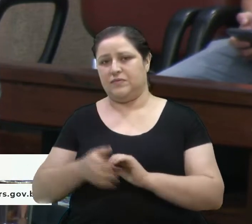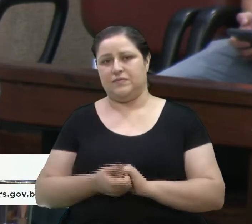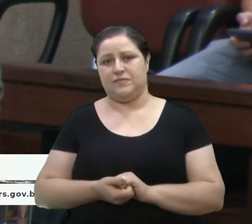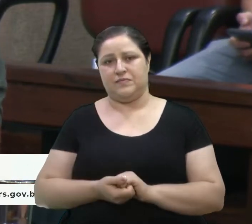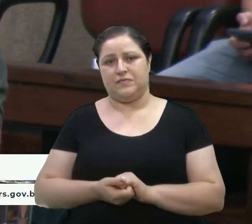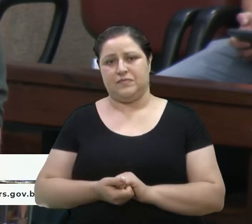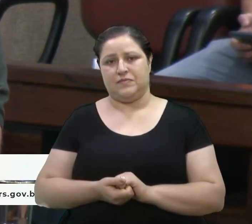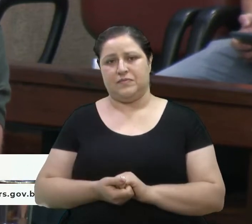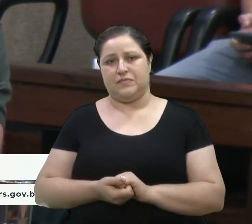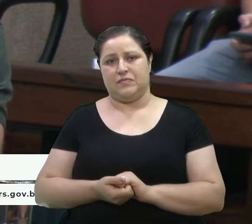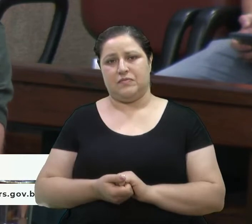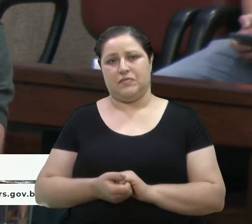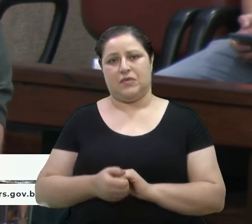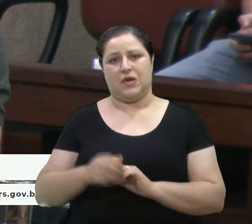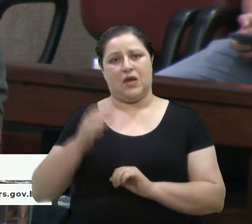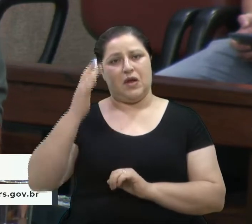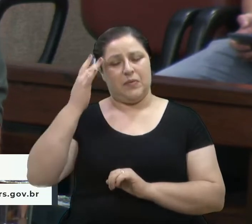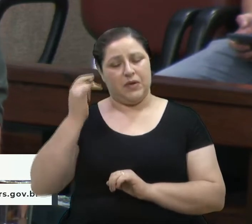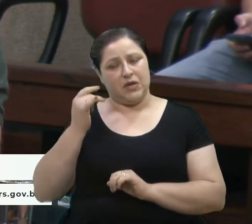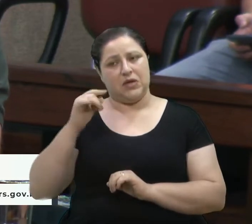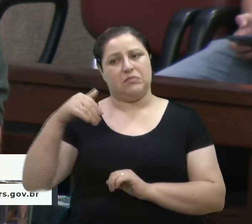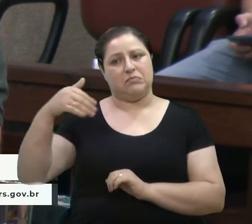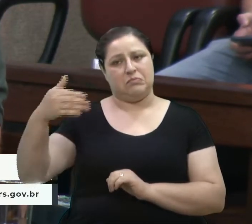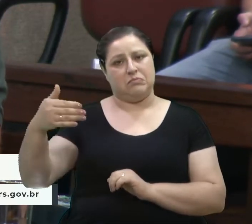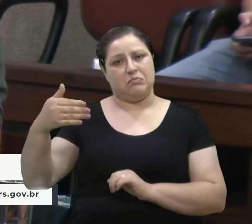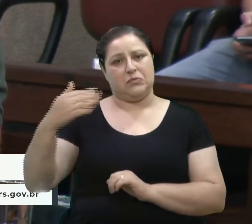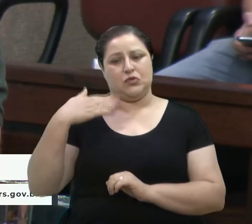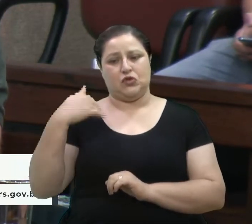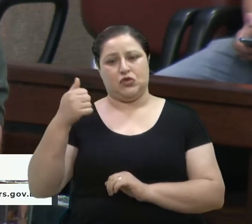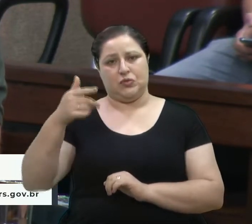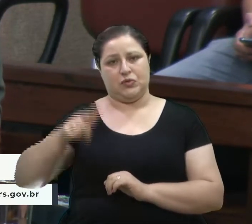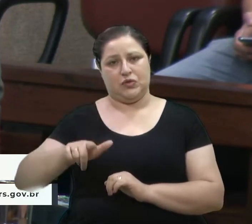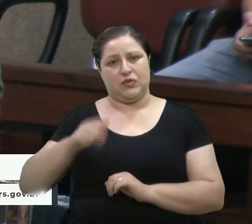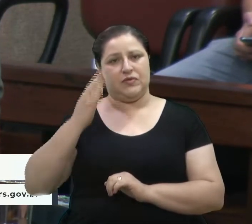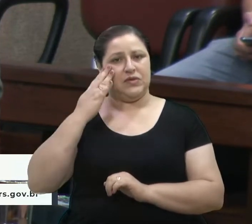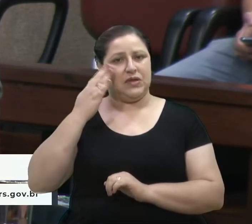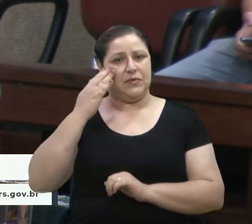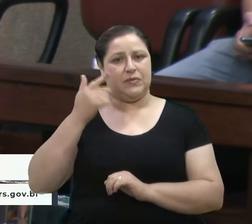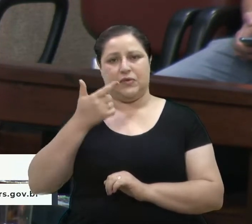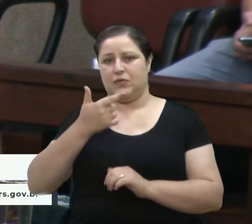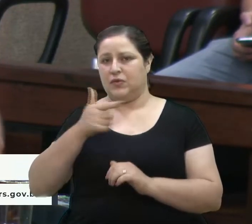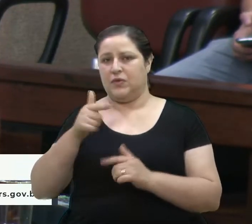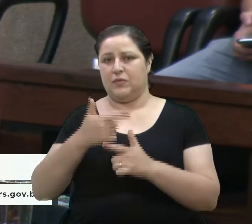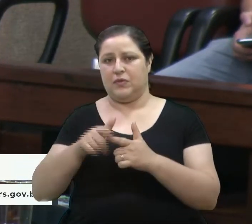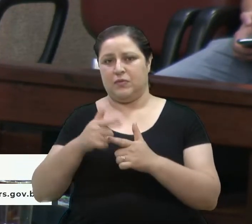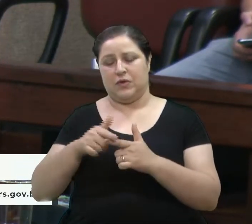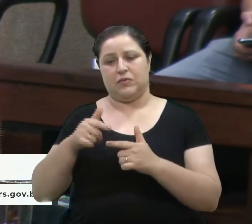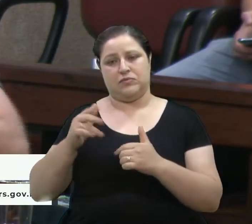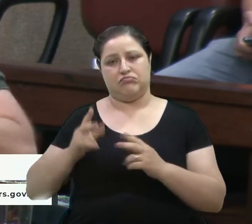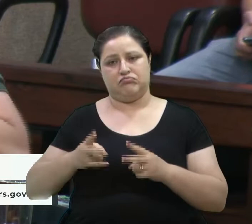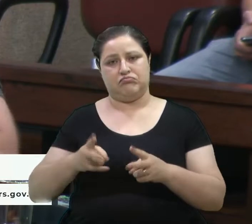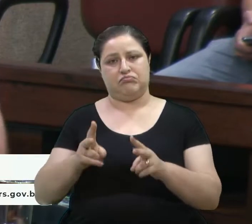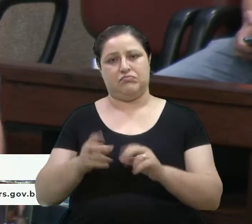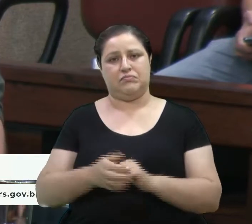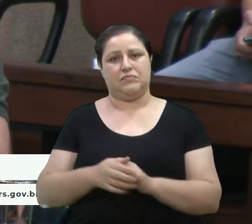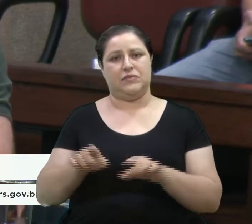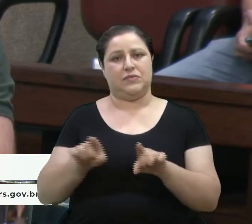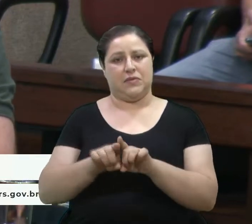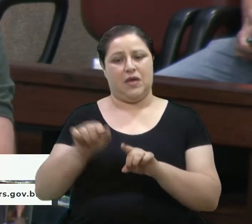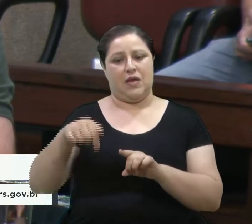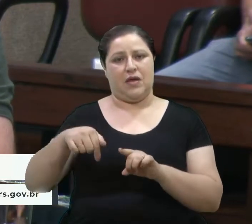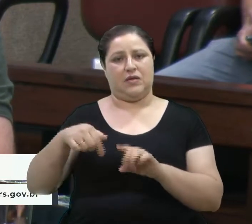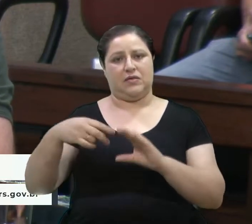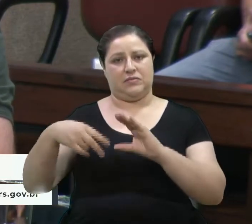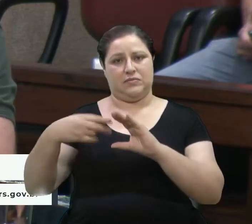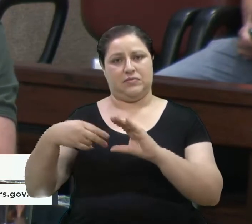amanhã depois ela vai me chamar de novo, ela sabe que não tem problema, né? É verdade. Então, assim a gente vai seguindo. Então, eu quero dizer que, aliás, essa casa teve